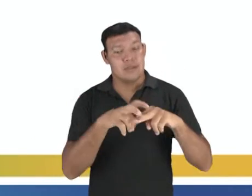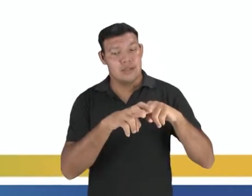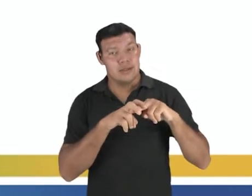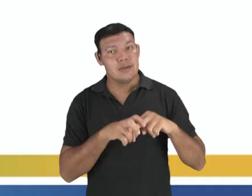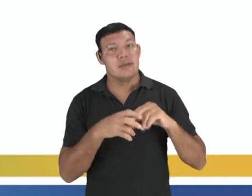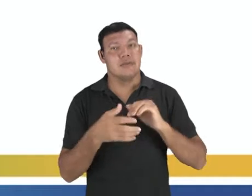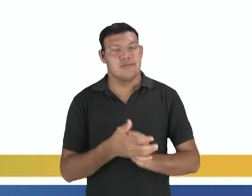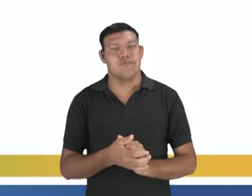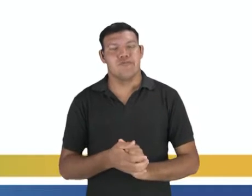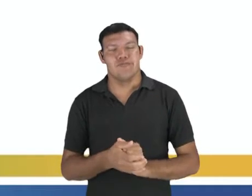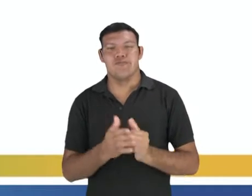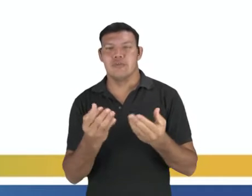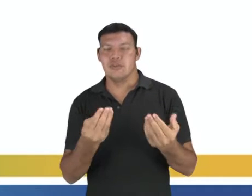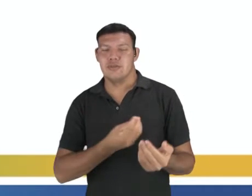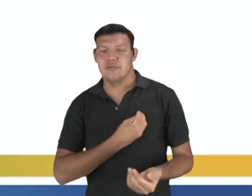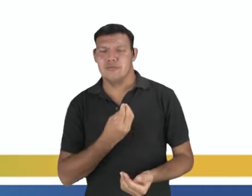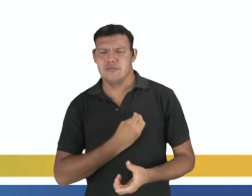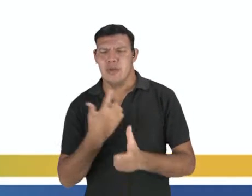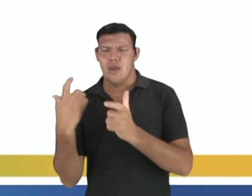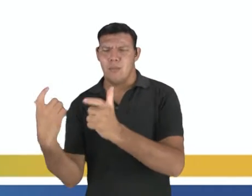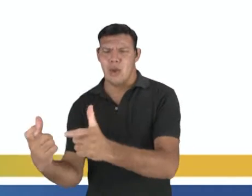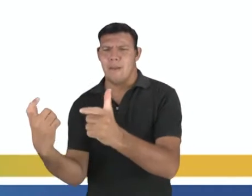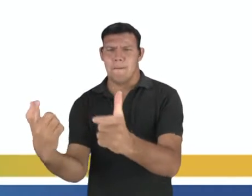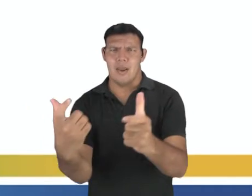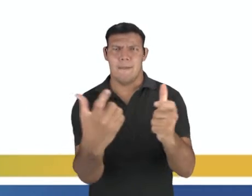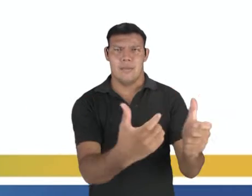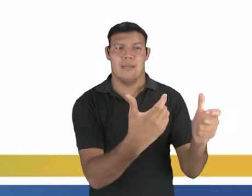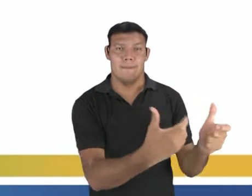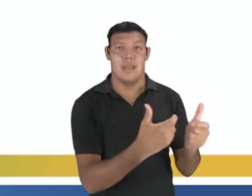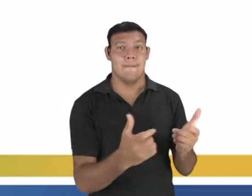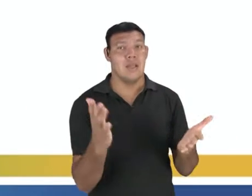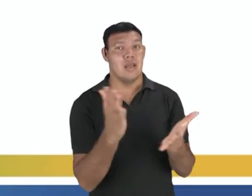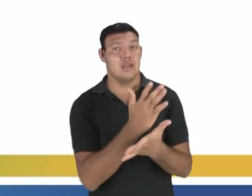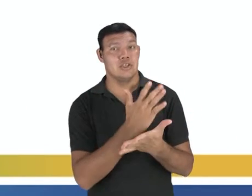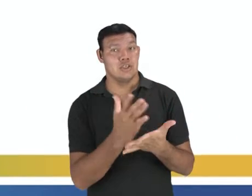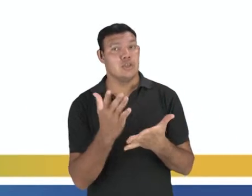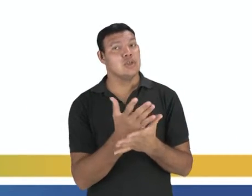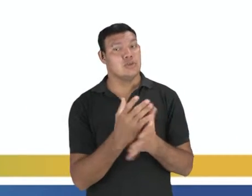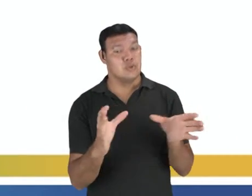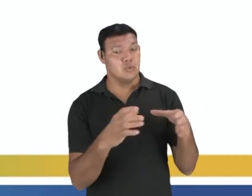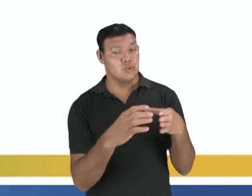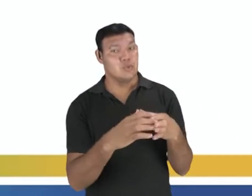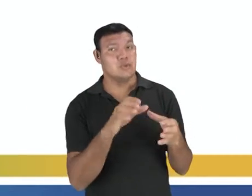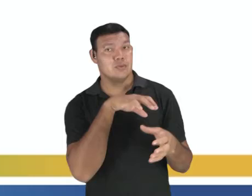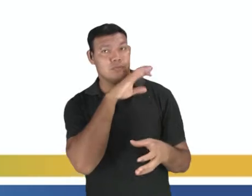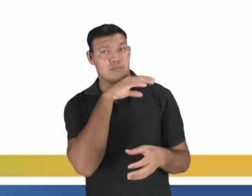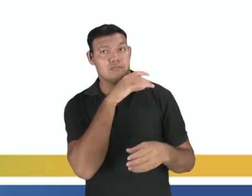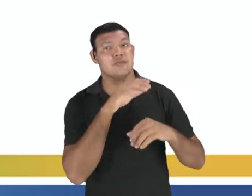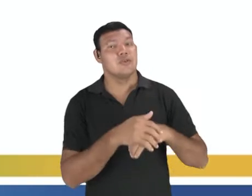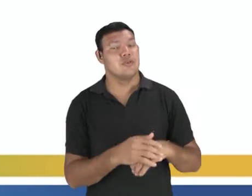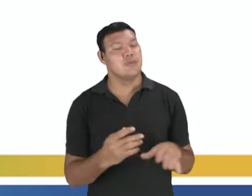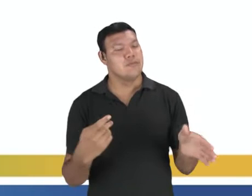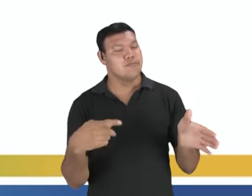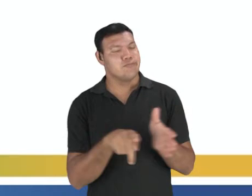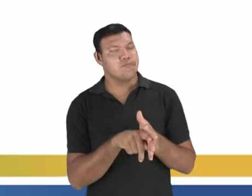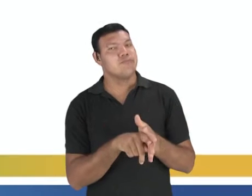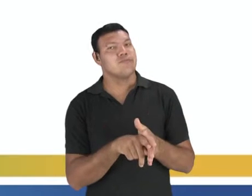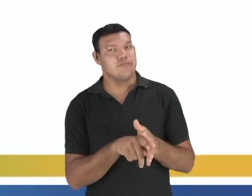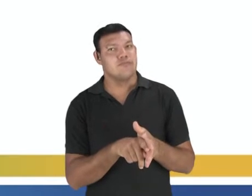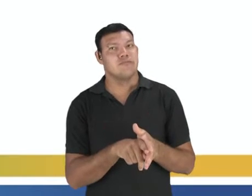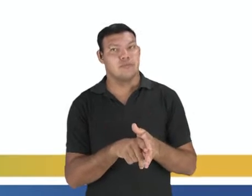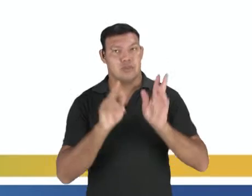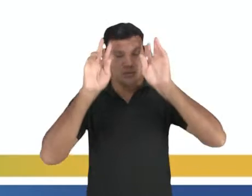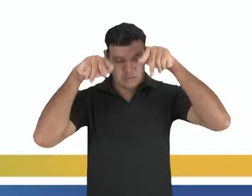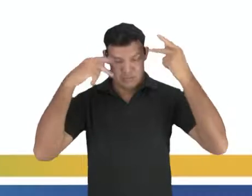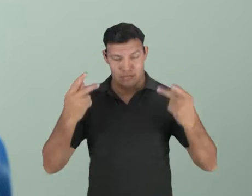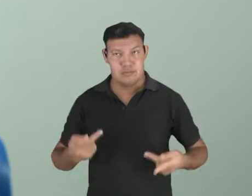habitar os mais variados ambientes. Algumas espécies, inclusive, podem ser parasitas até mesmo do ser humano,